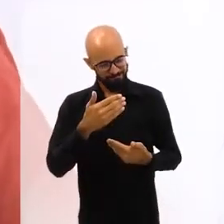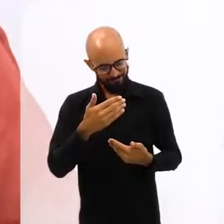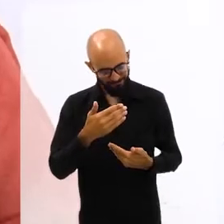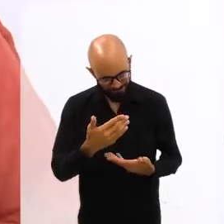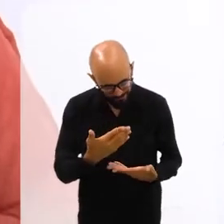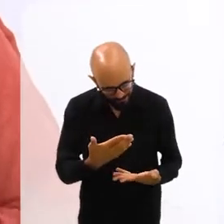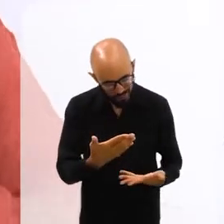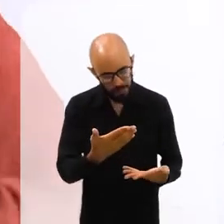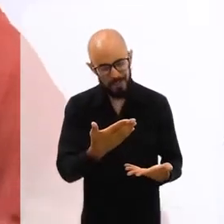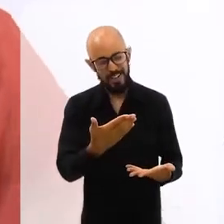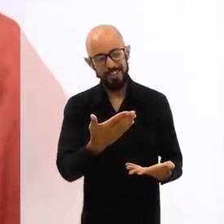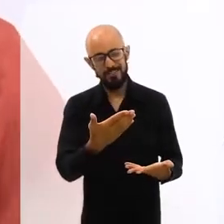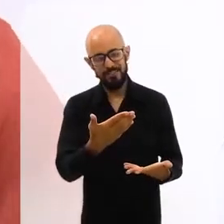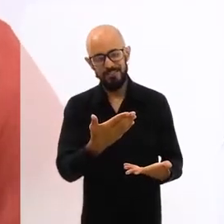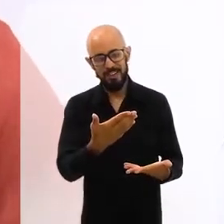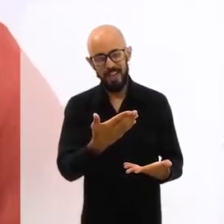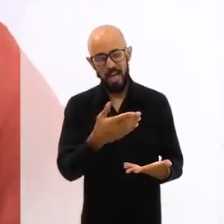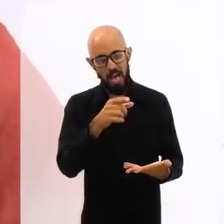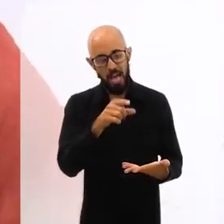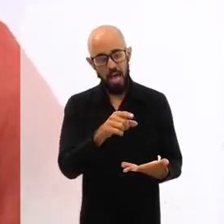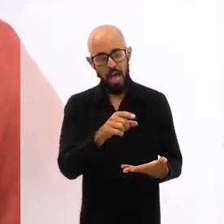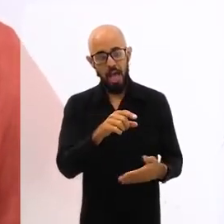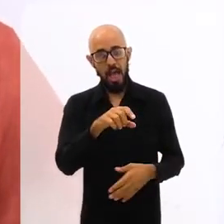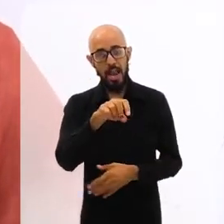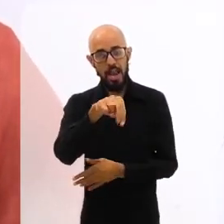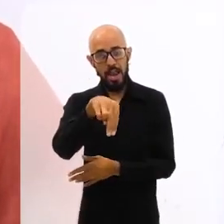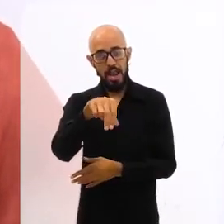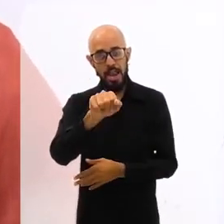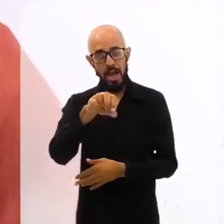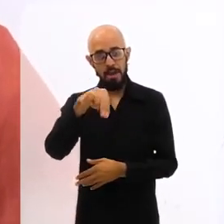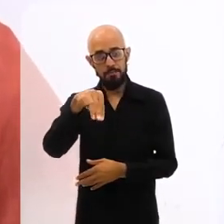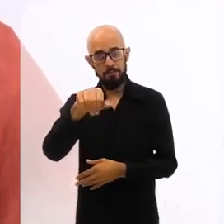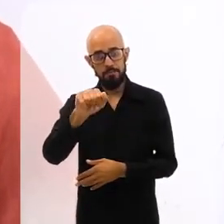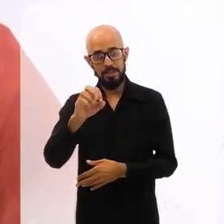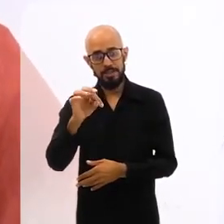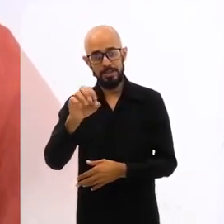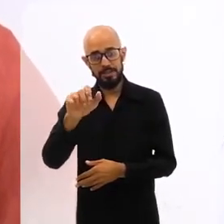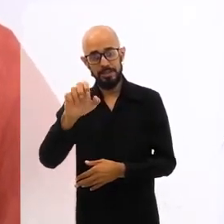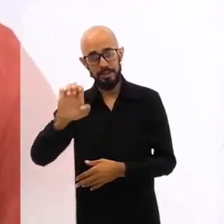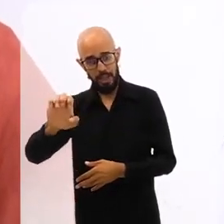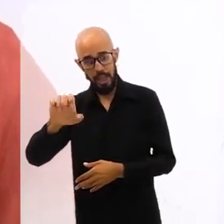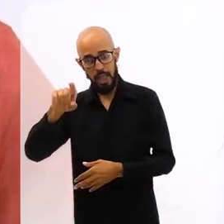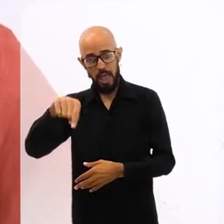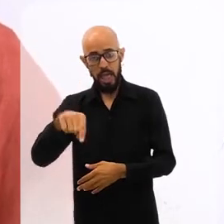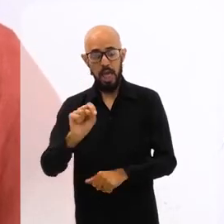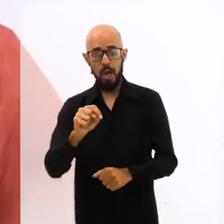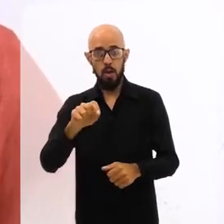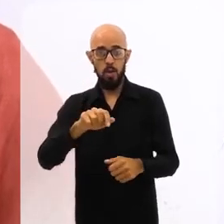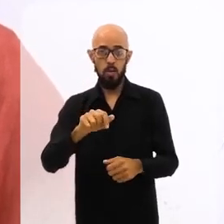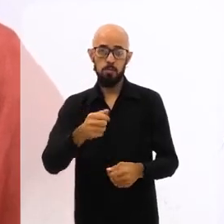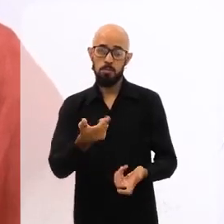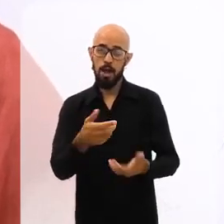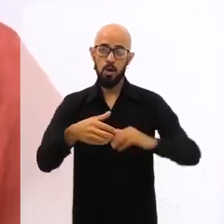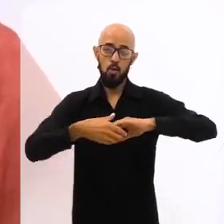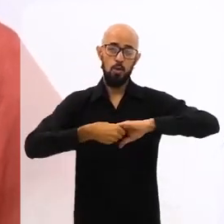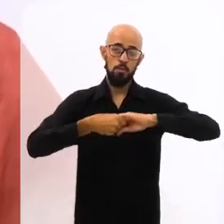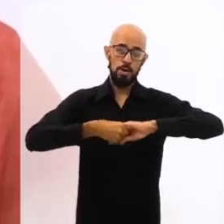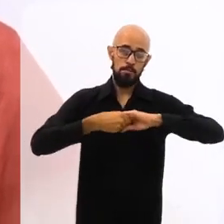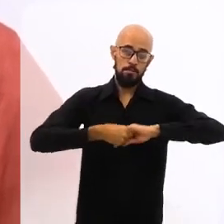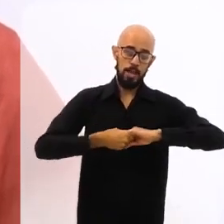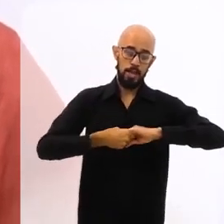Namastê, Tashidere, é uma saudação em sânscrito e tibetano. Então, eu sou o